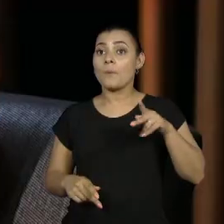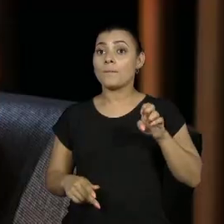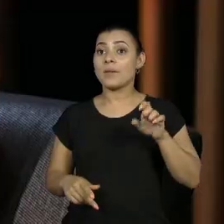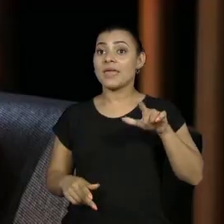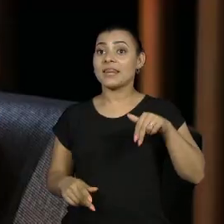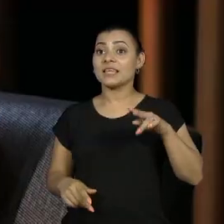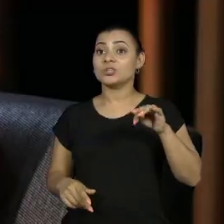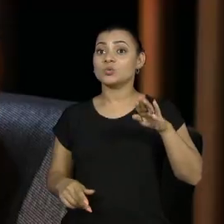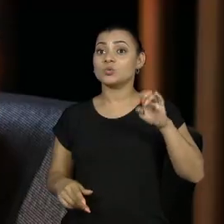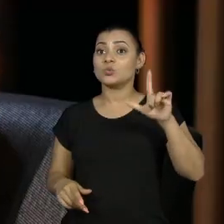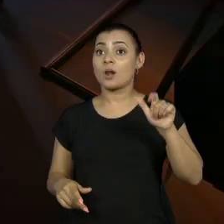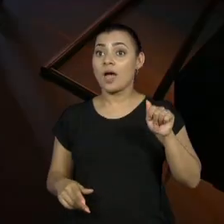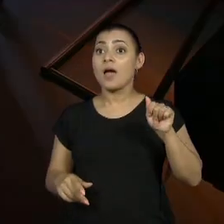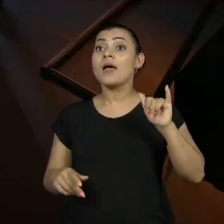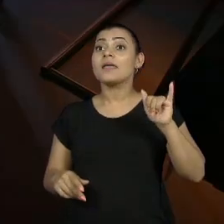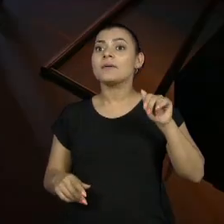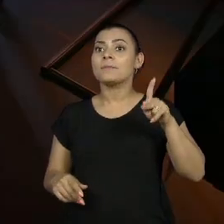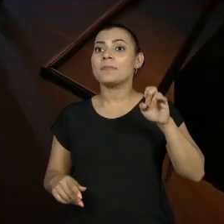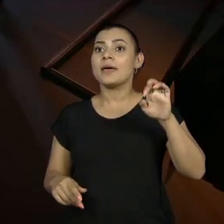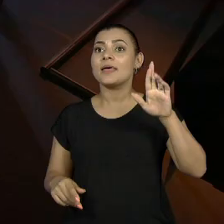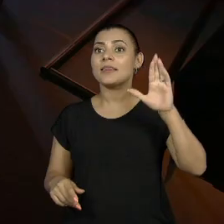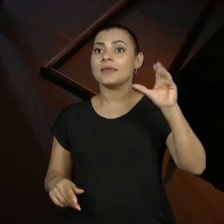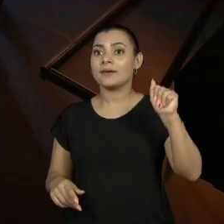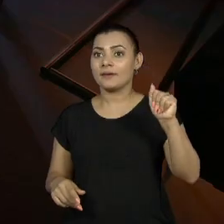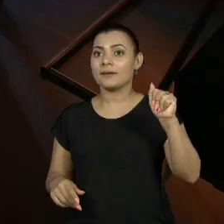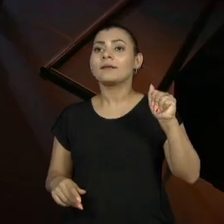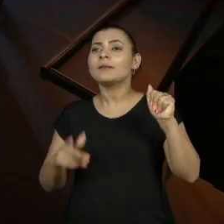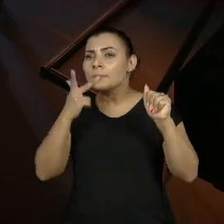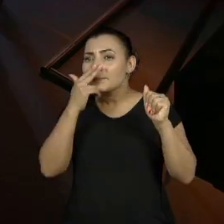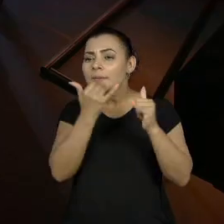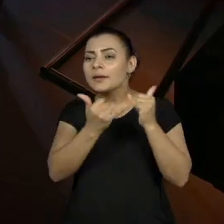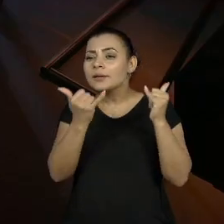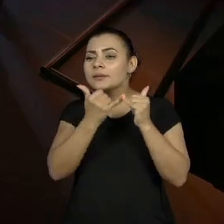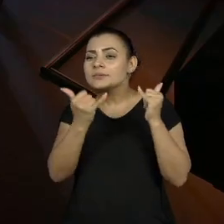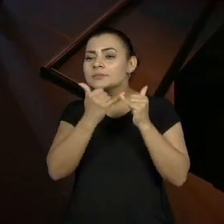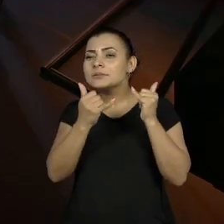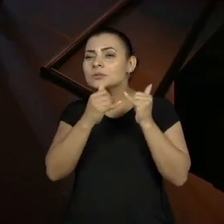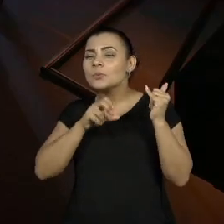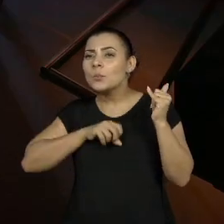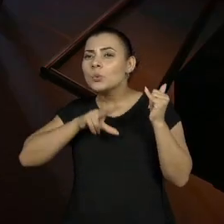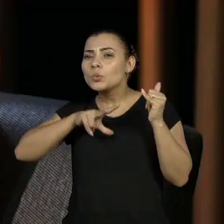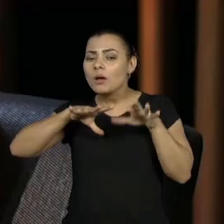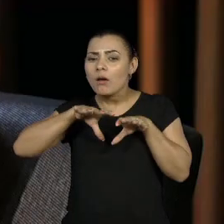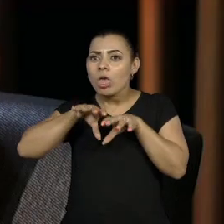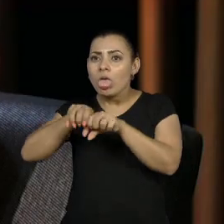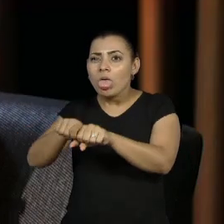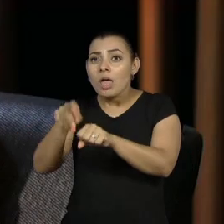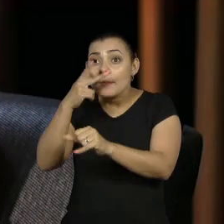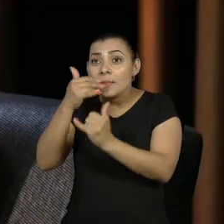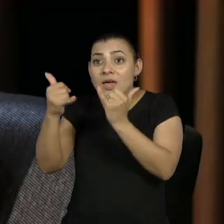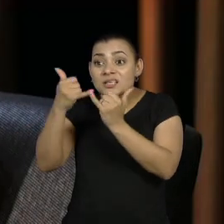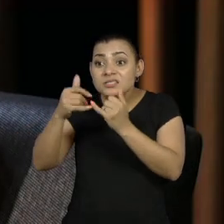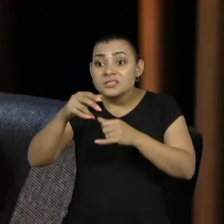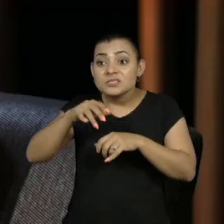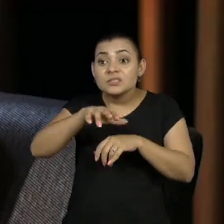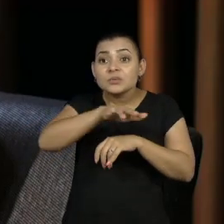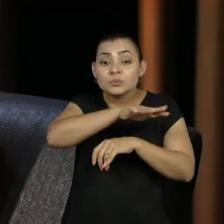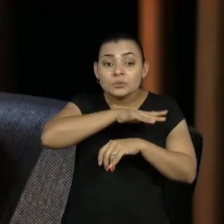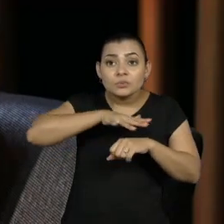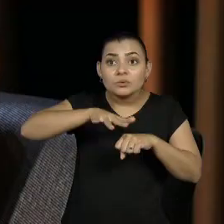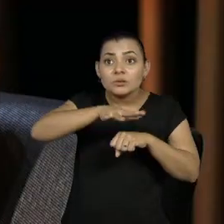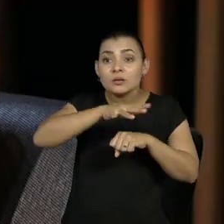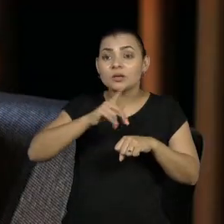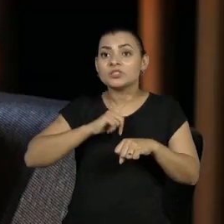na mesma época então isso também o que fala oficialmente da nossa realidade para muitos milhares Eram